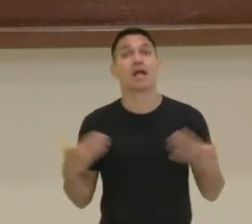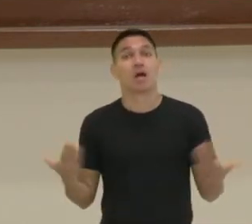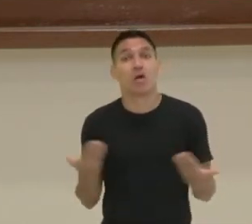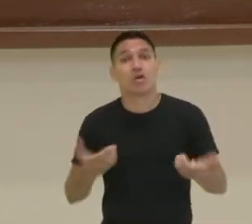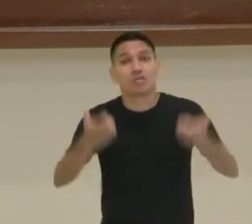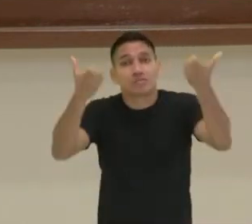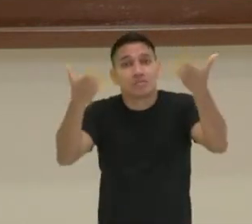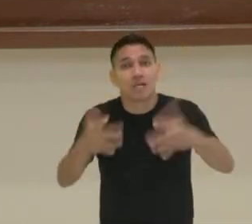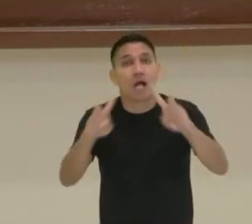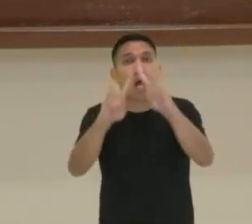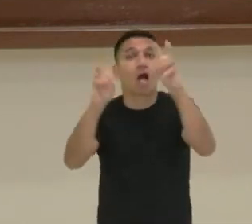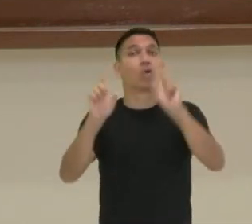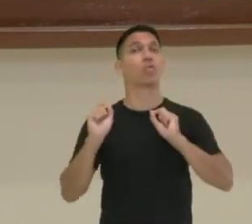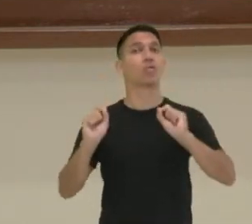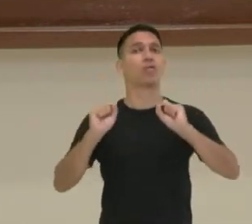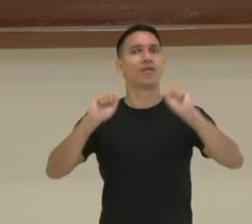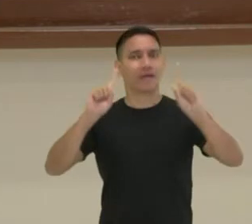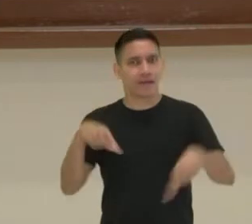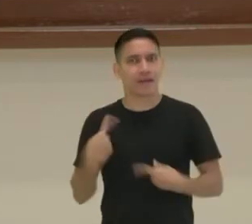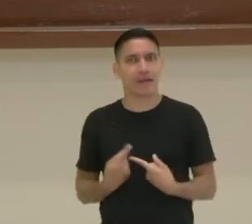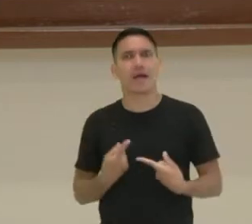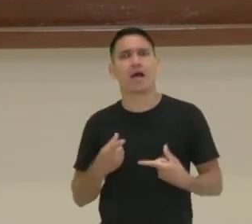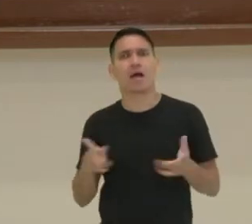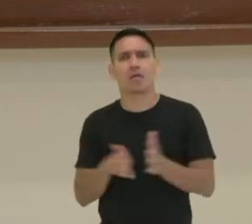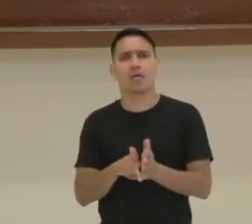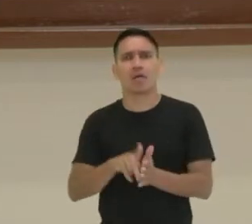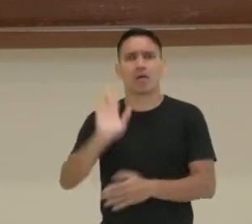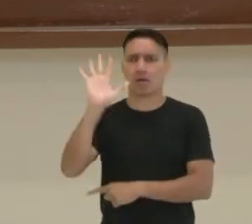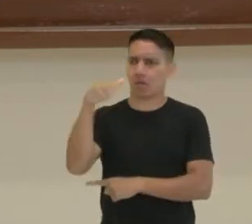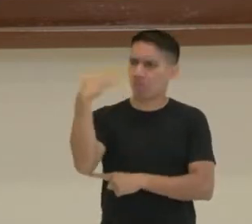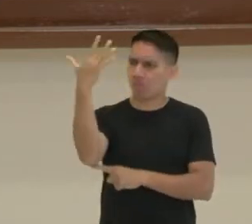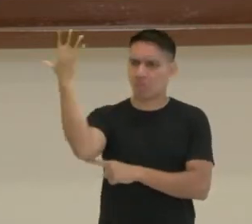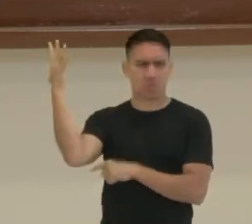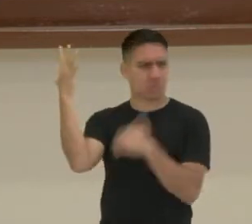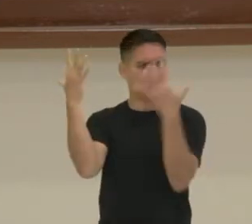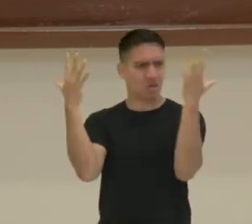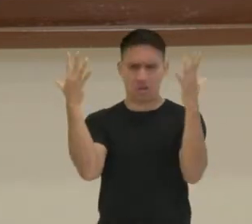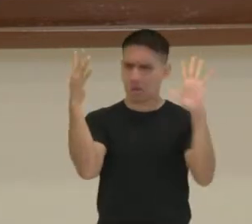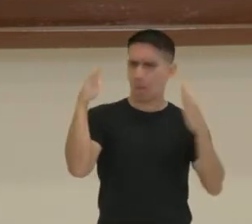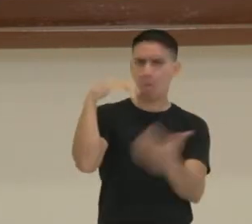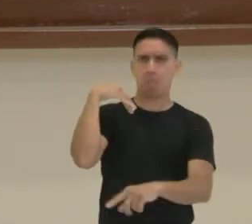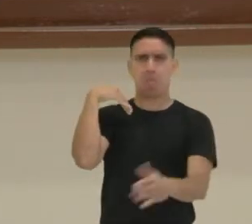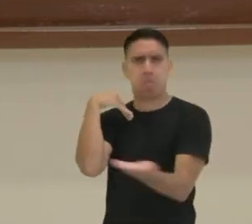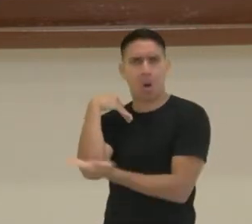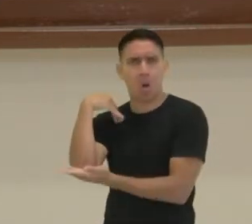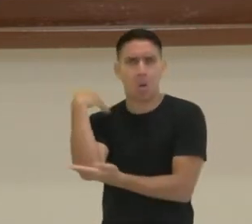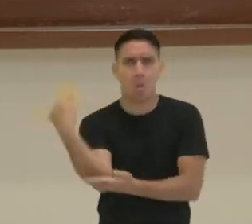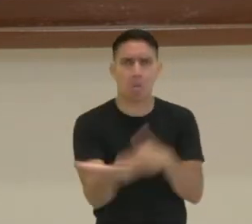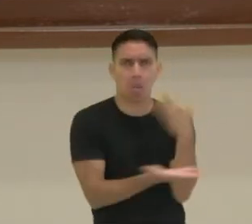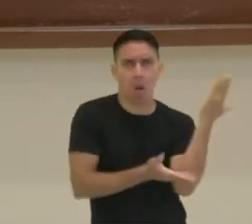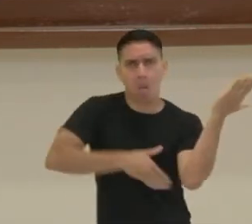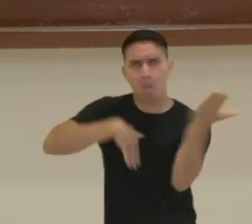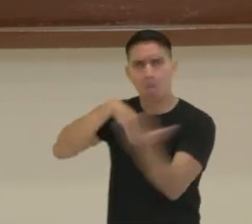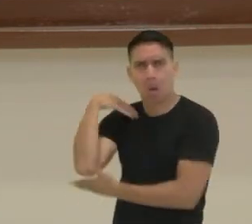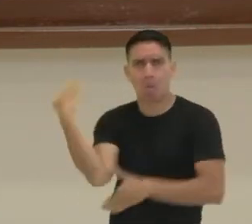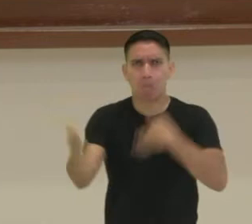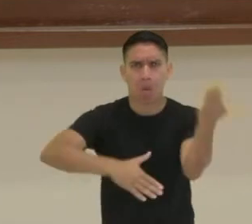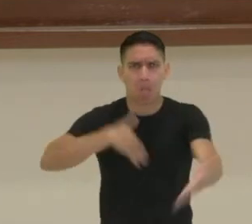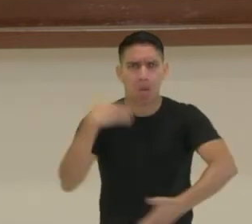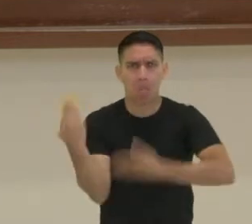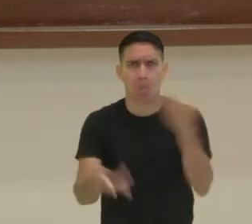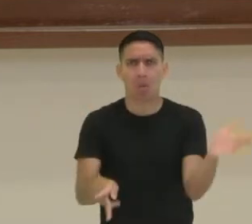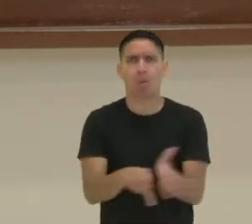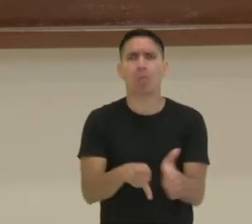nós vamos falar sobre a exploração do pau-brasil, o início então da descoberta das terras brasileiras e a exploração do